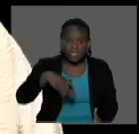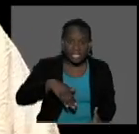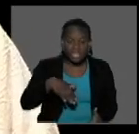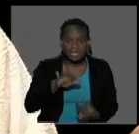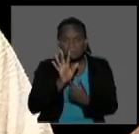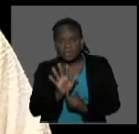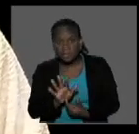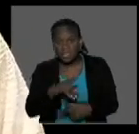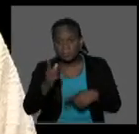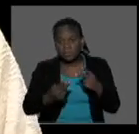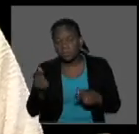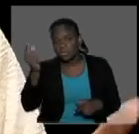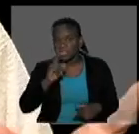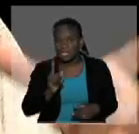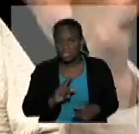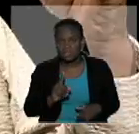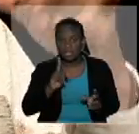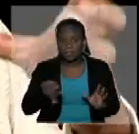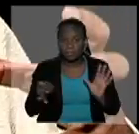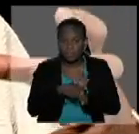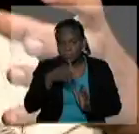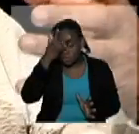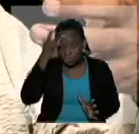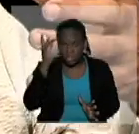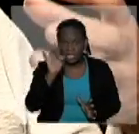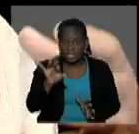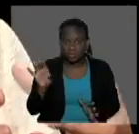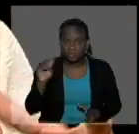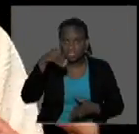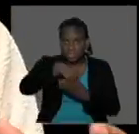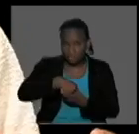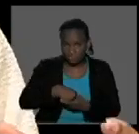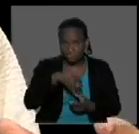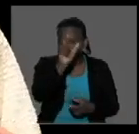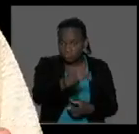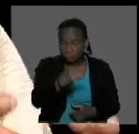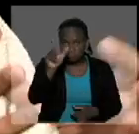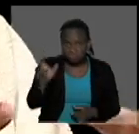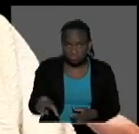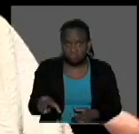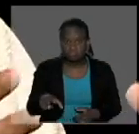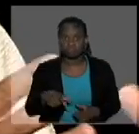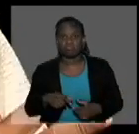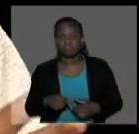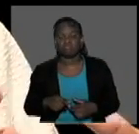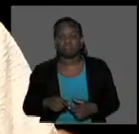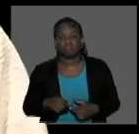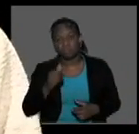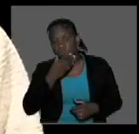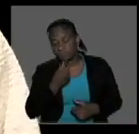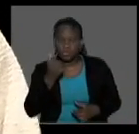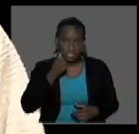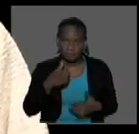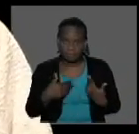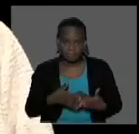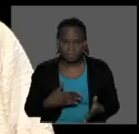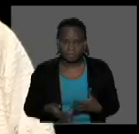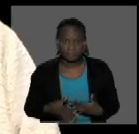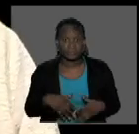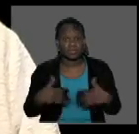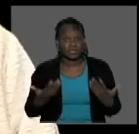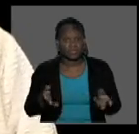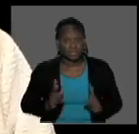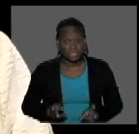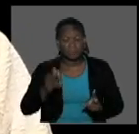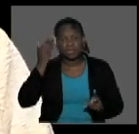vem, se manifesta e vai embora. Ele é o indivíduo, é o homem ou a mulher. Então, a